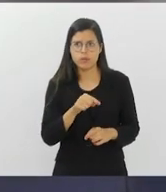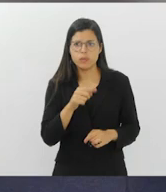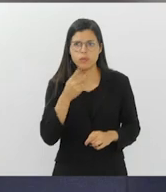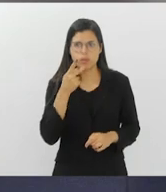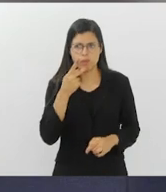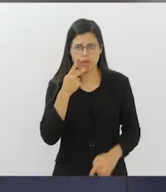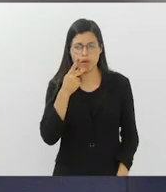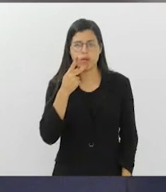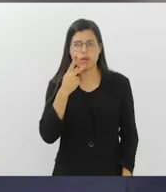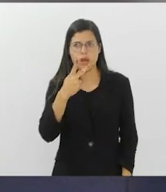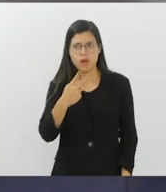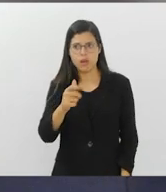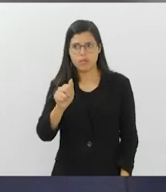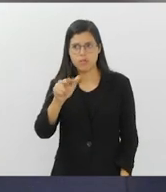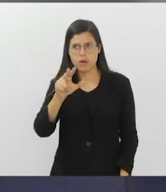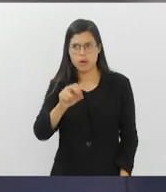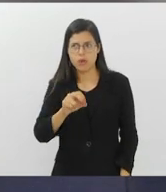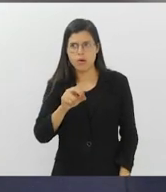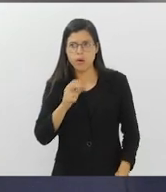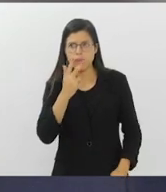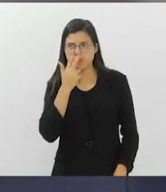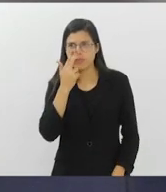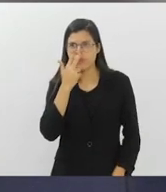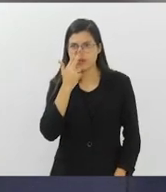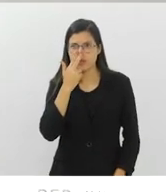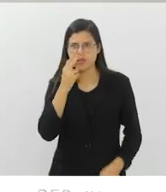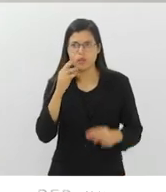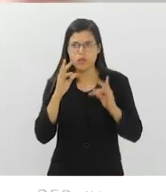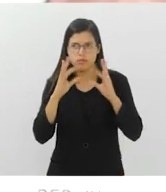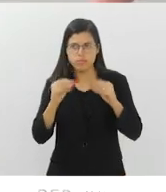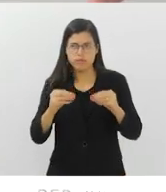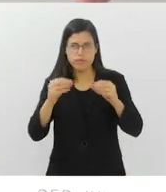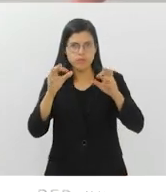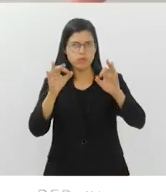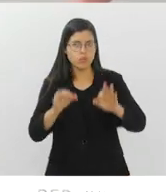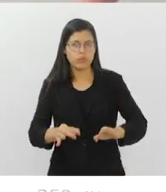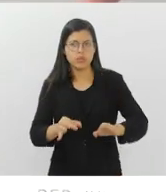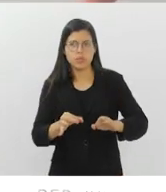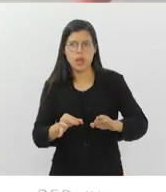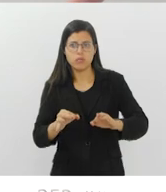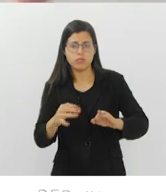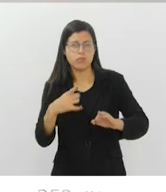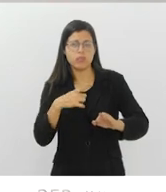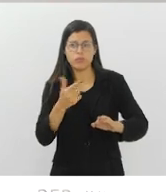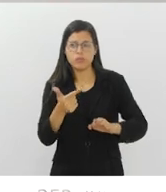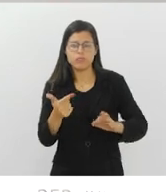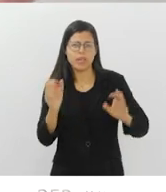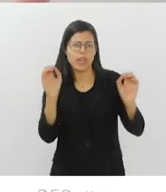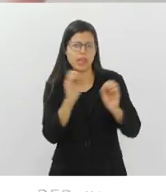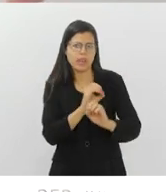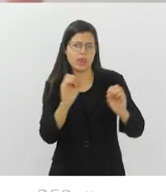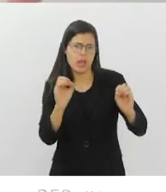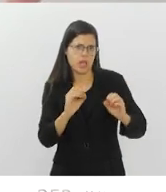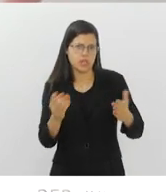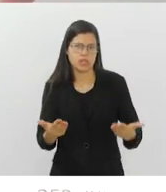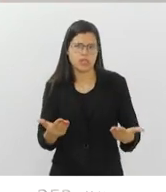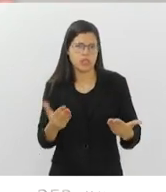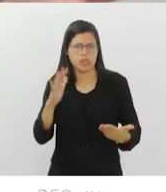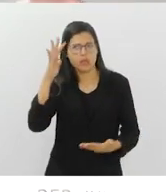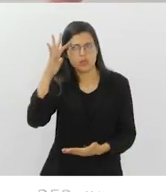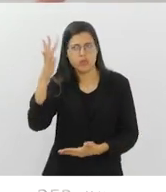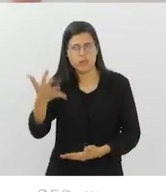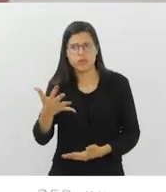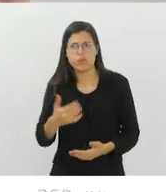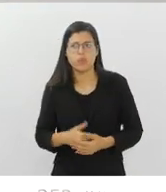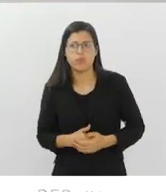Paulo, parece que está tudo sendo solucionado, e não tem nada sendo solucionado. Essa é a questão. Essa